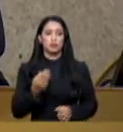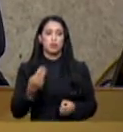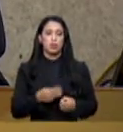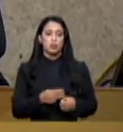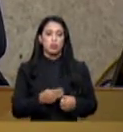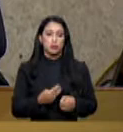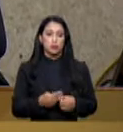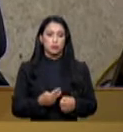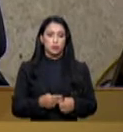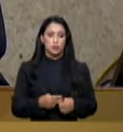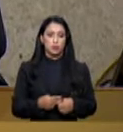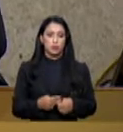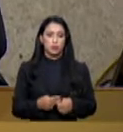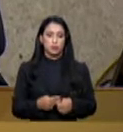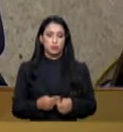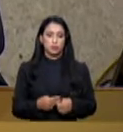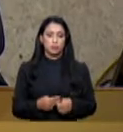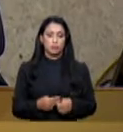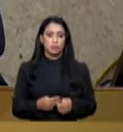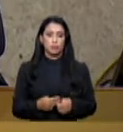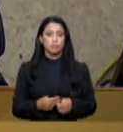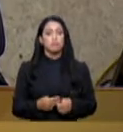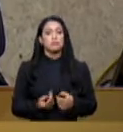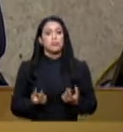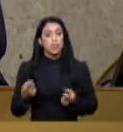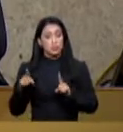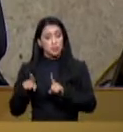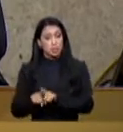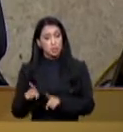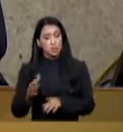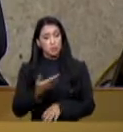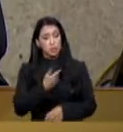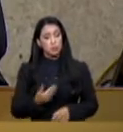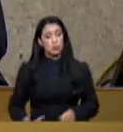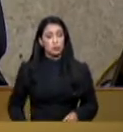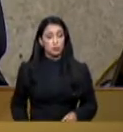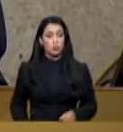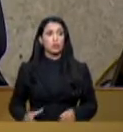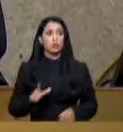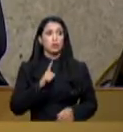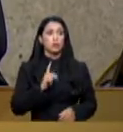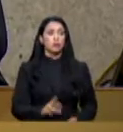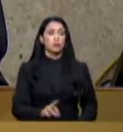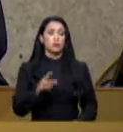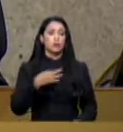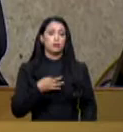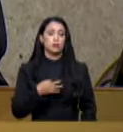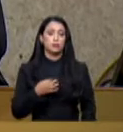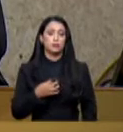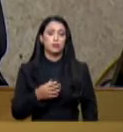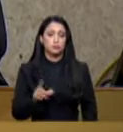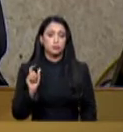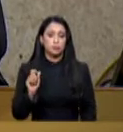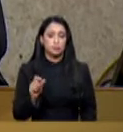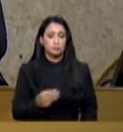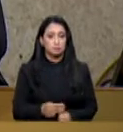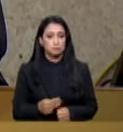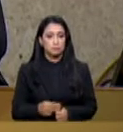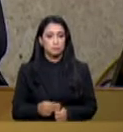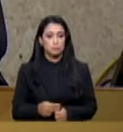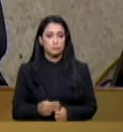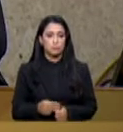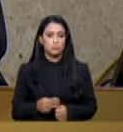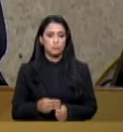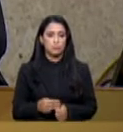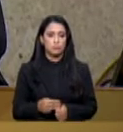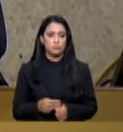O consórcio público, por mais que represente a auto-organização e a voluntariedade dos municípios, não